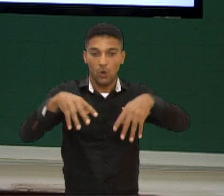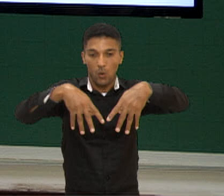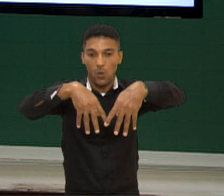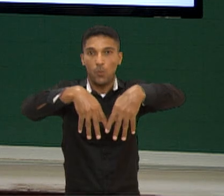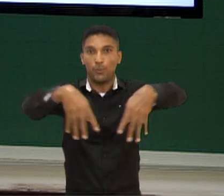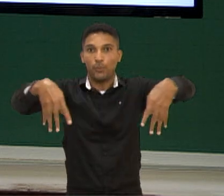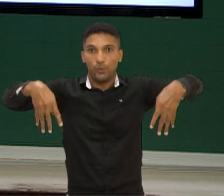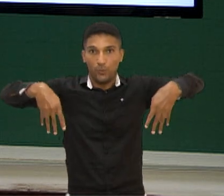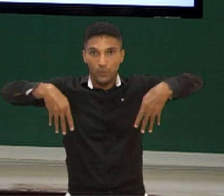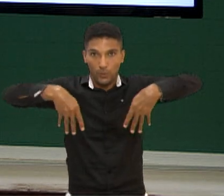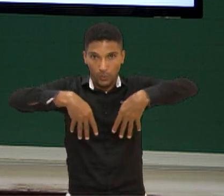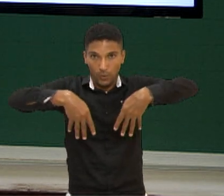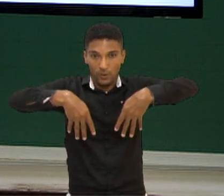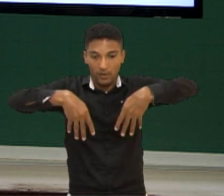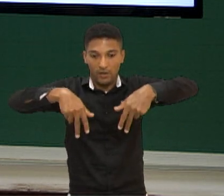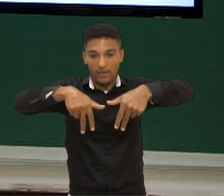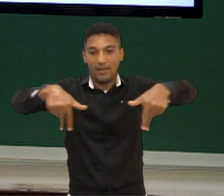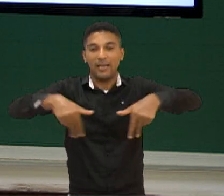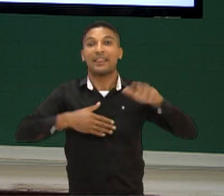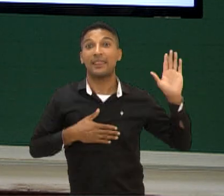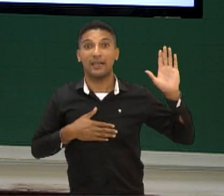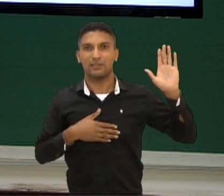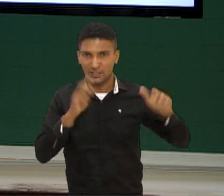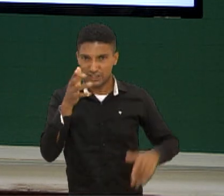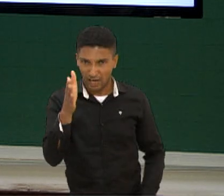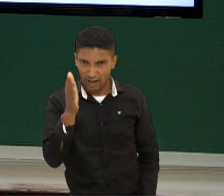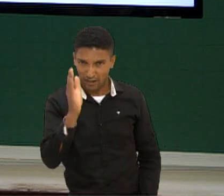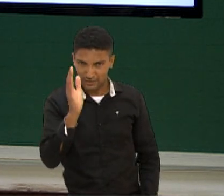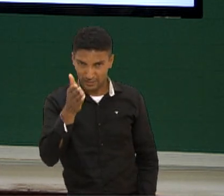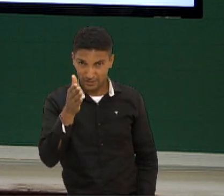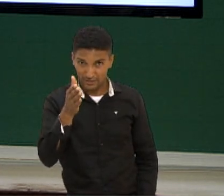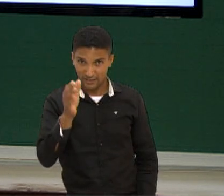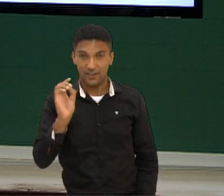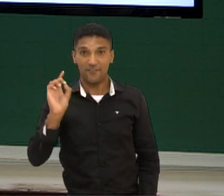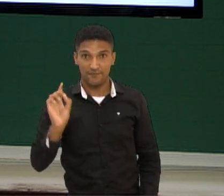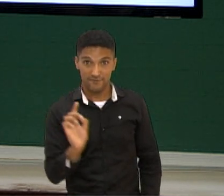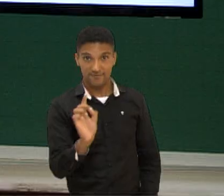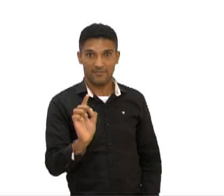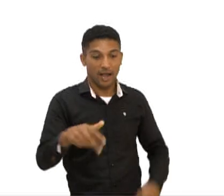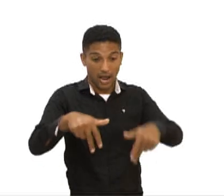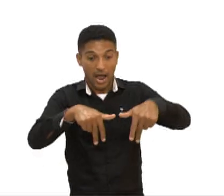da dança, tá bom? Quadrilha de dança, não é aquela quadrilha, né? Enfim.